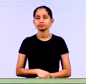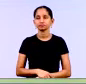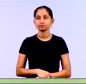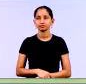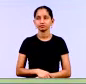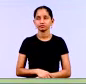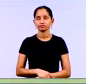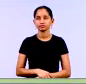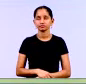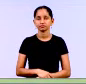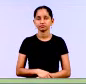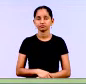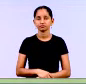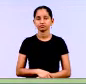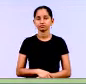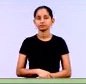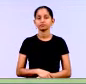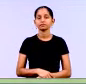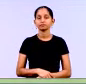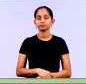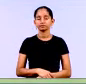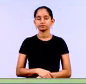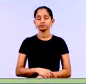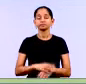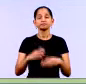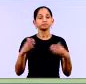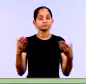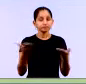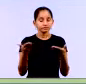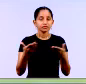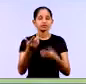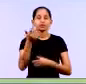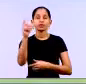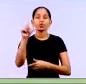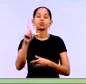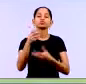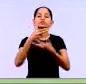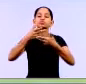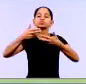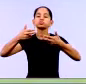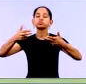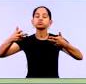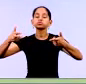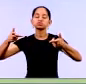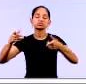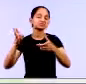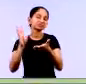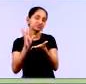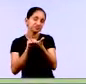por trimestre. E outros custos